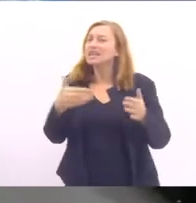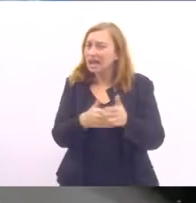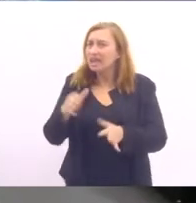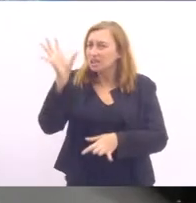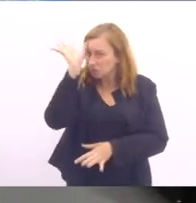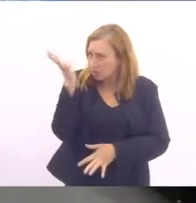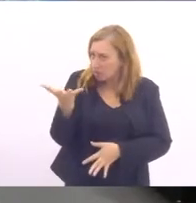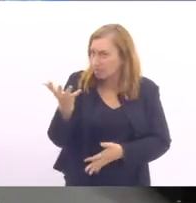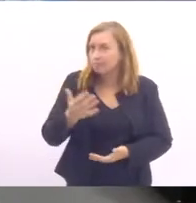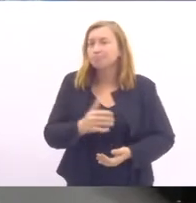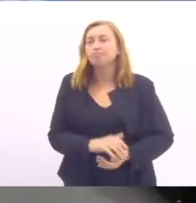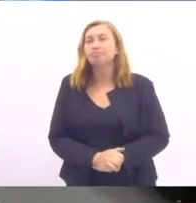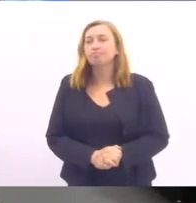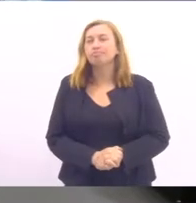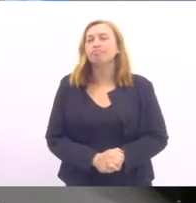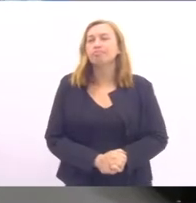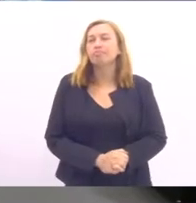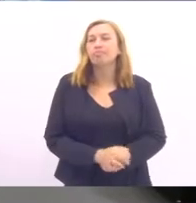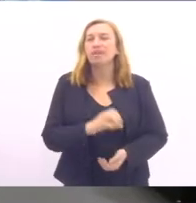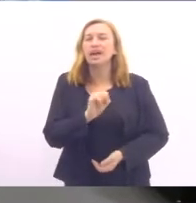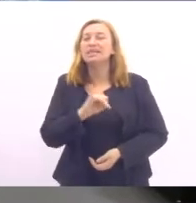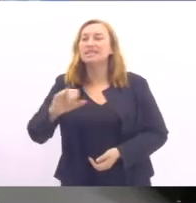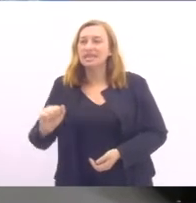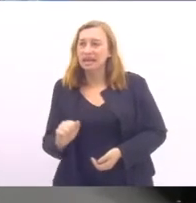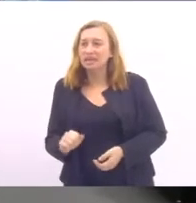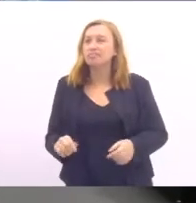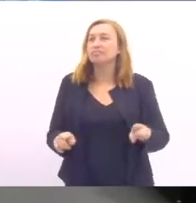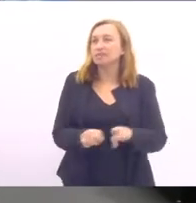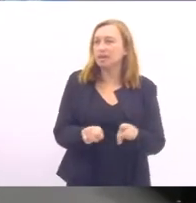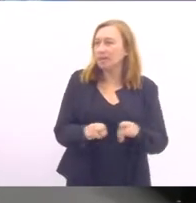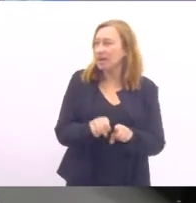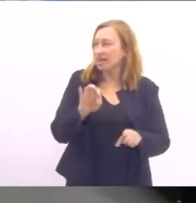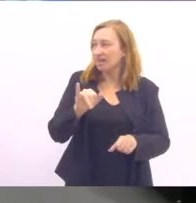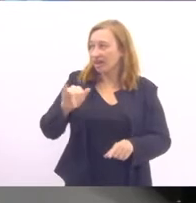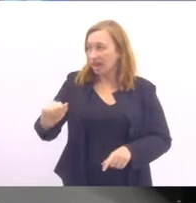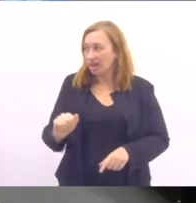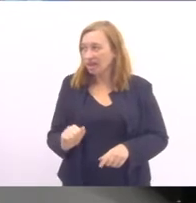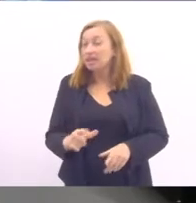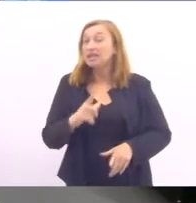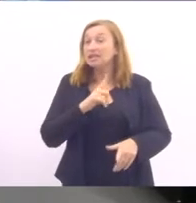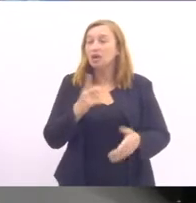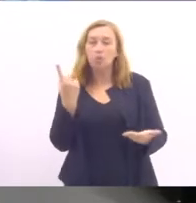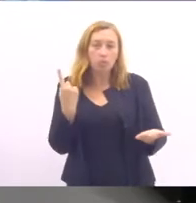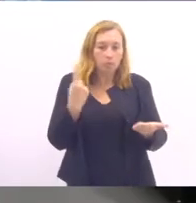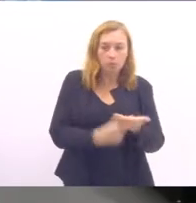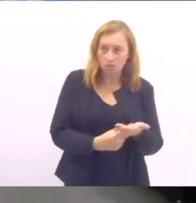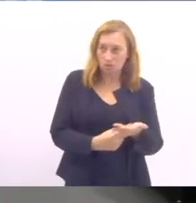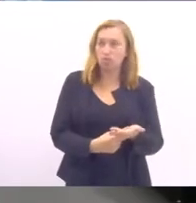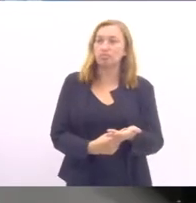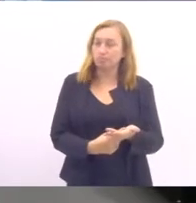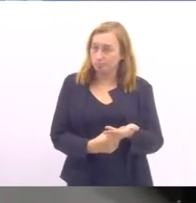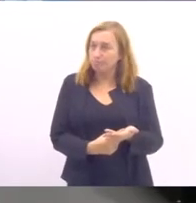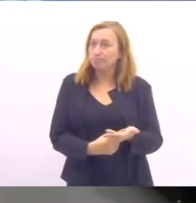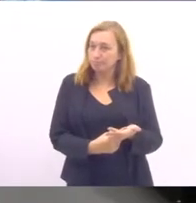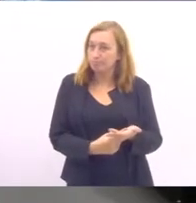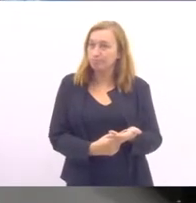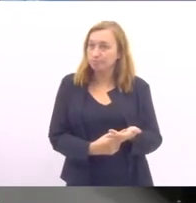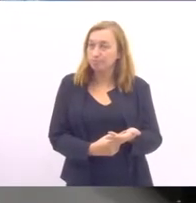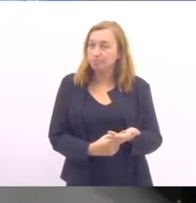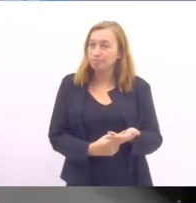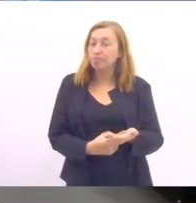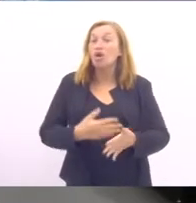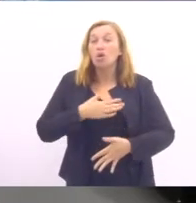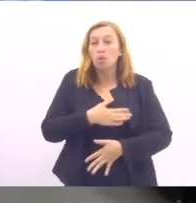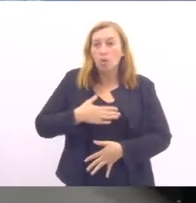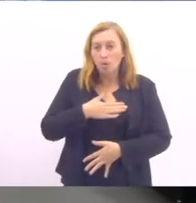mesmo. A CEAS e o INEA, né, têm um compromisso com essa agenda, né,